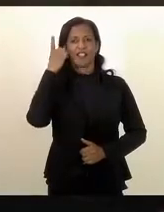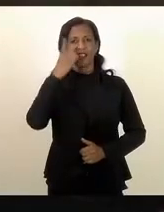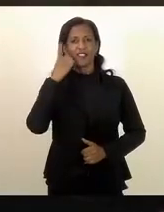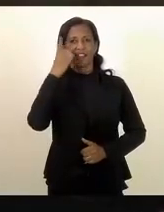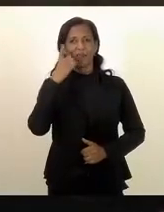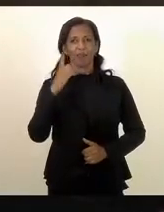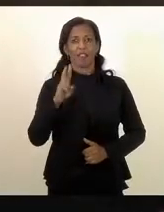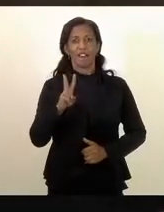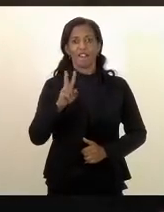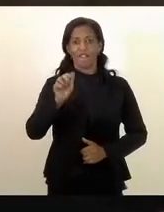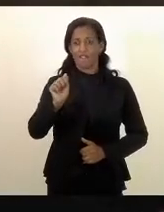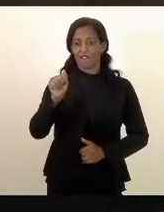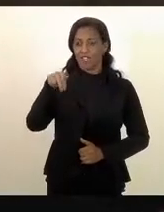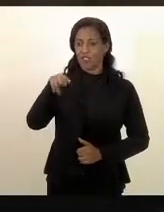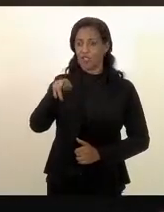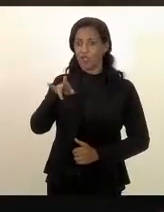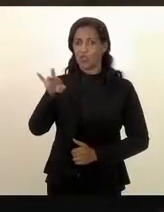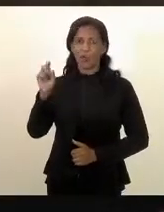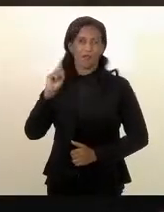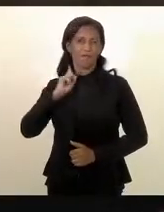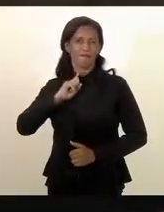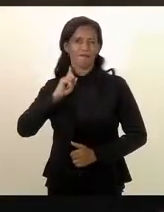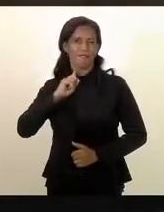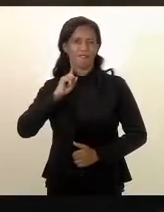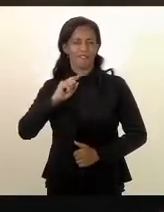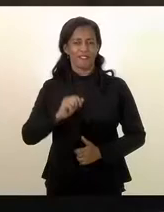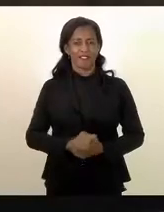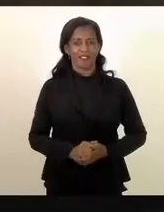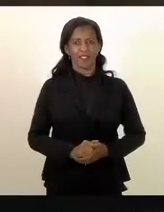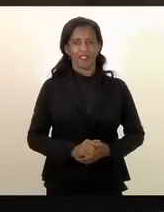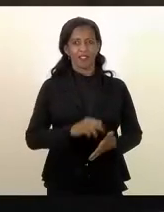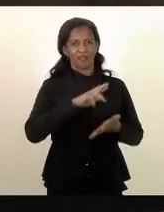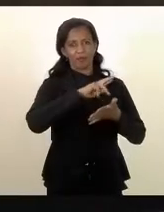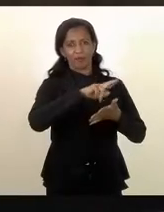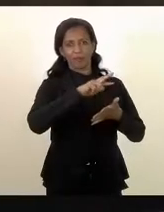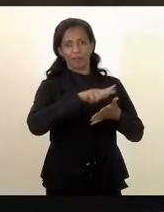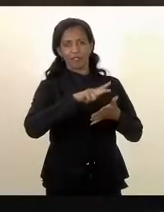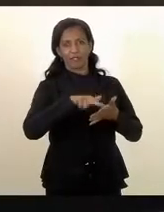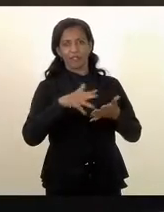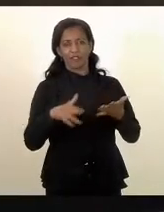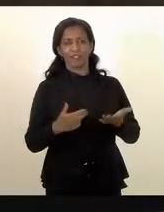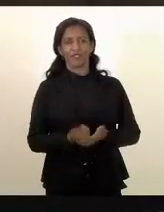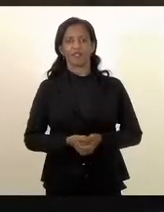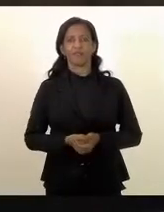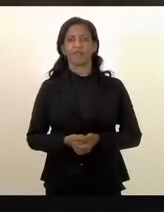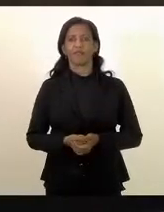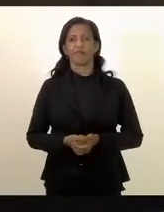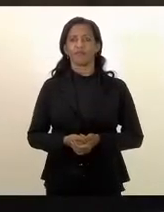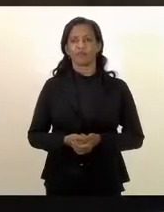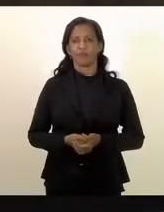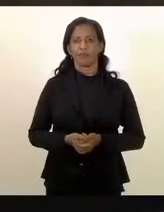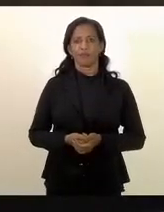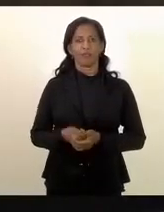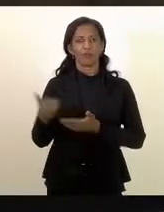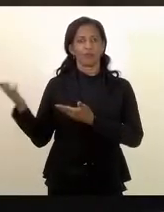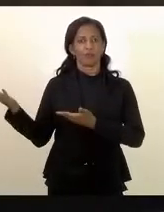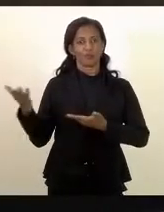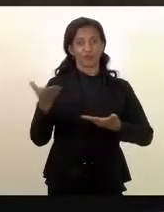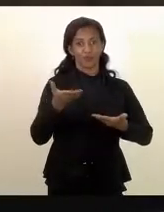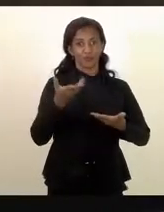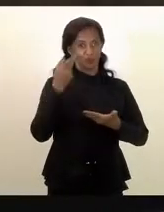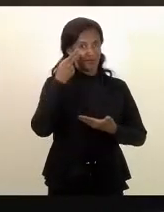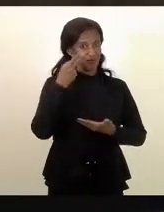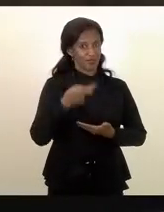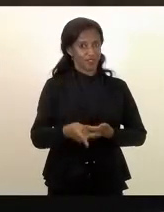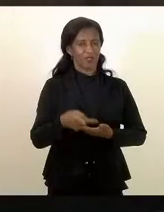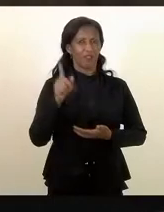Vitinho e também o ex-vereador Alas Tadeu hoje chefe do escritório regional nosso lá da